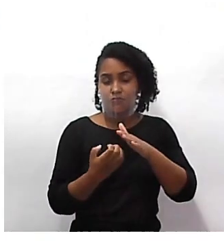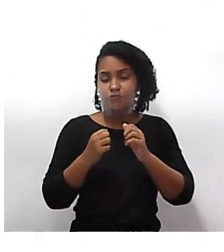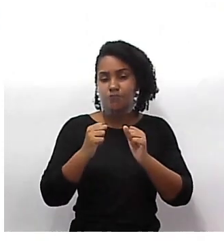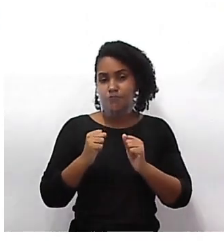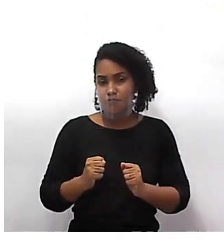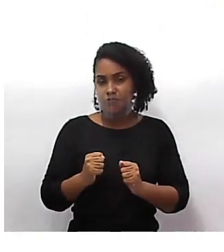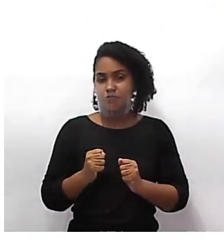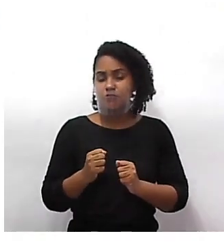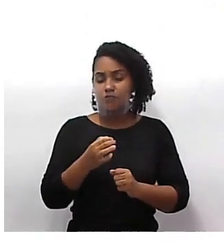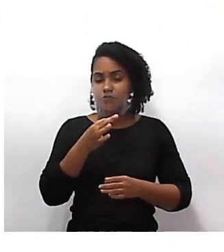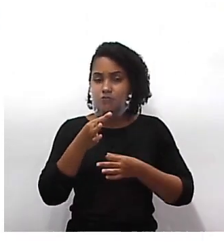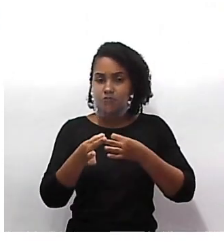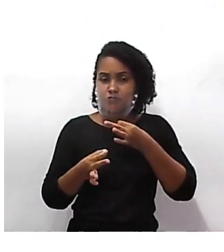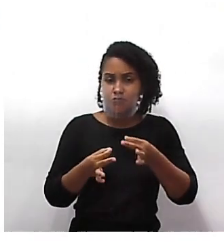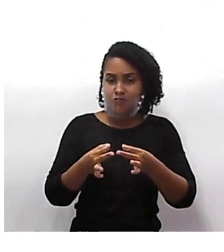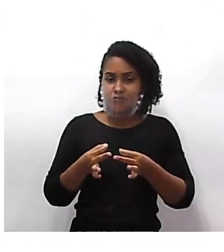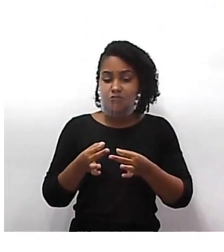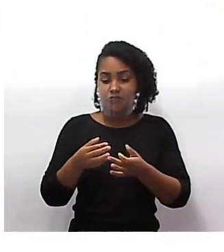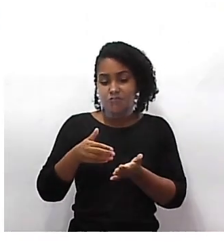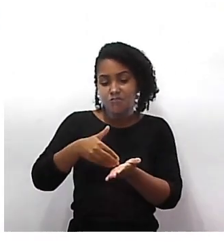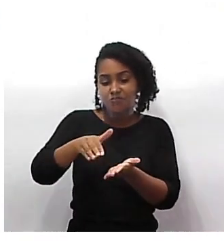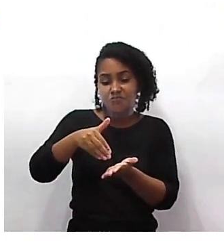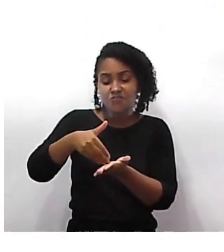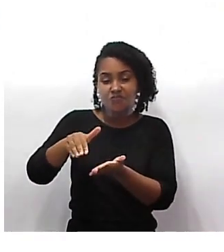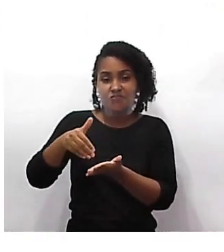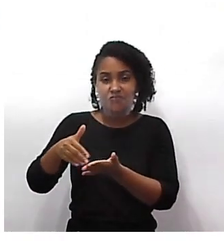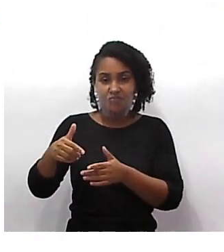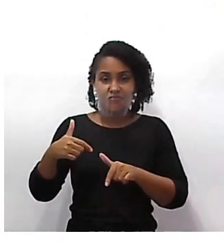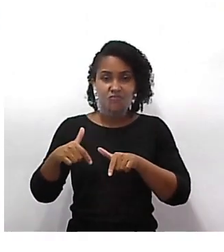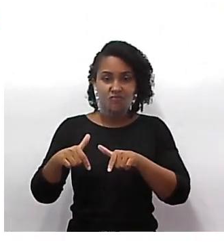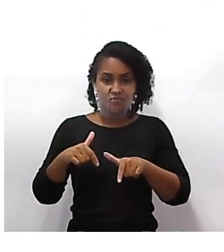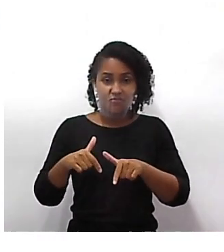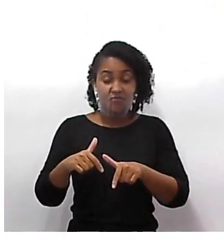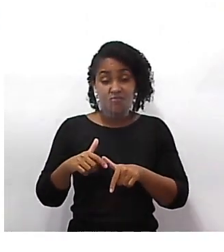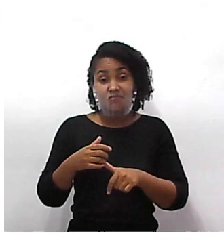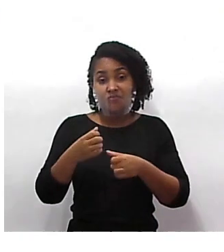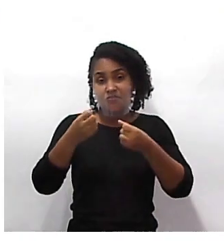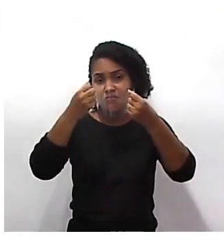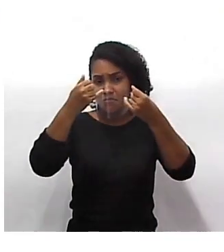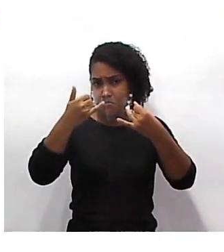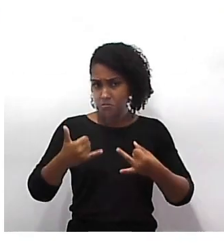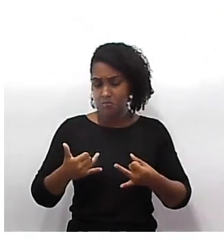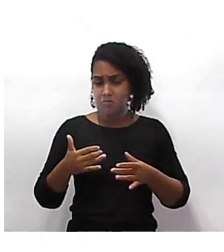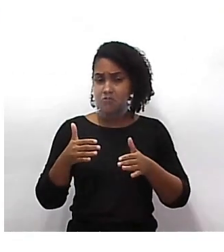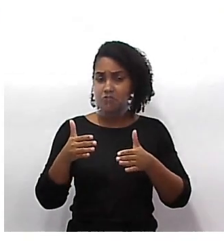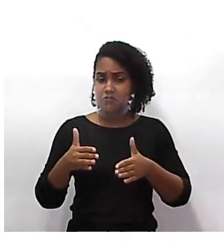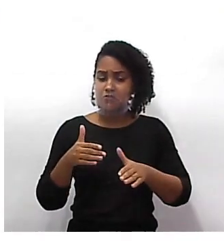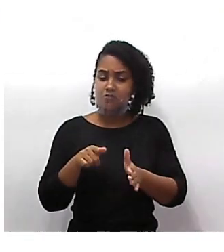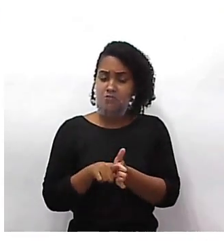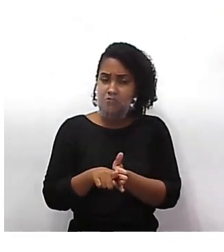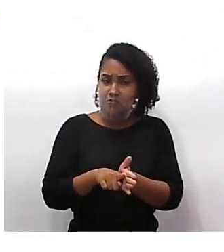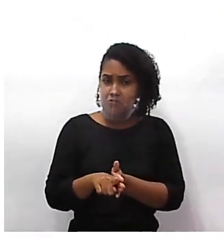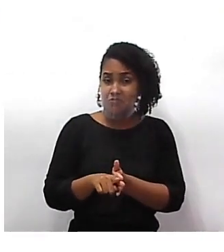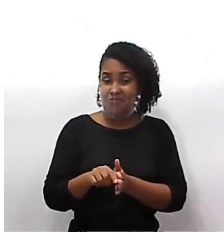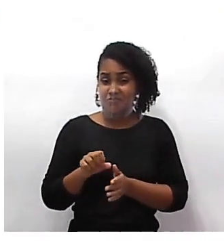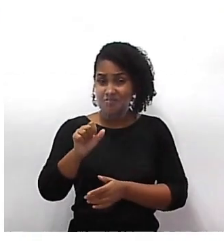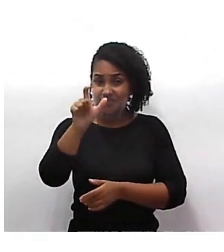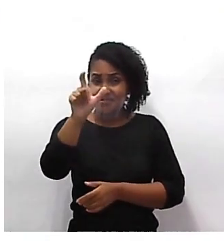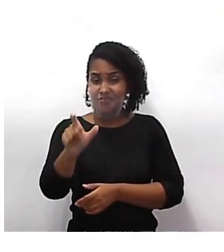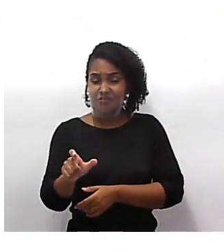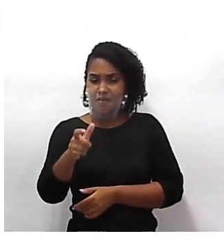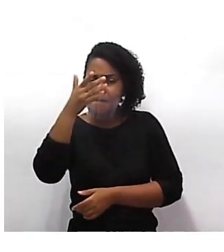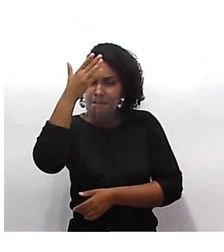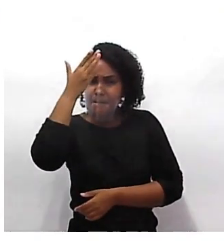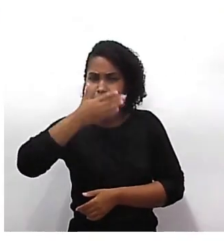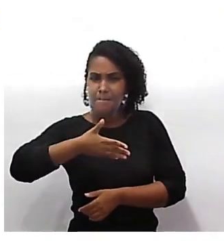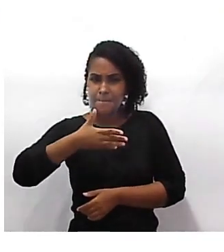até justificar uma demissão do empregador, dizem especialistas. Funcionário terá que provar